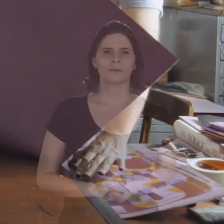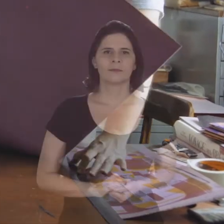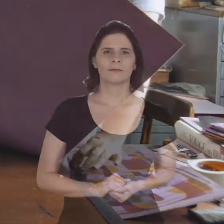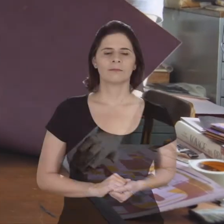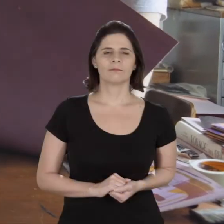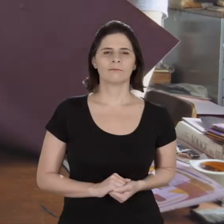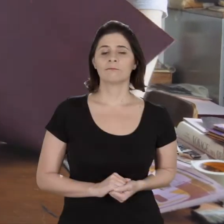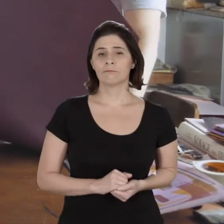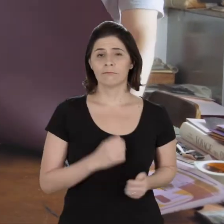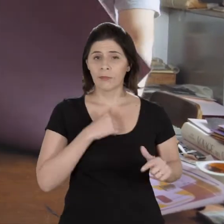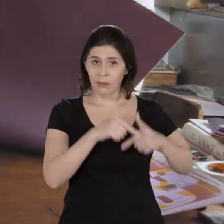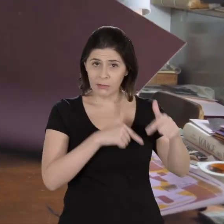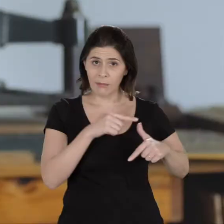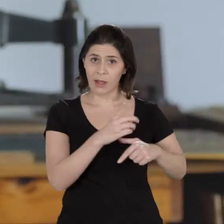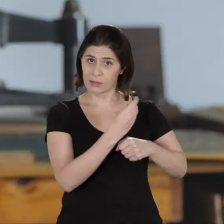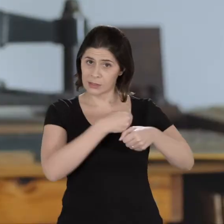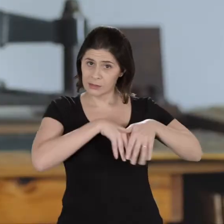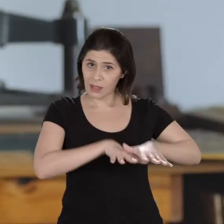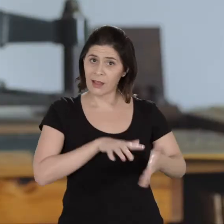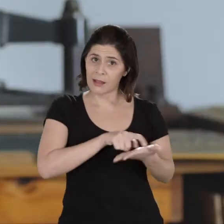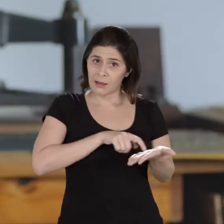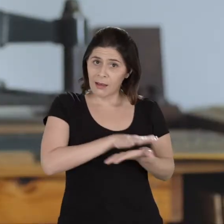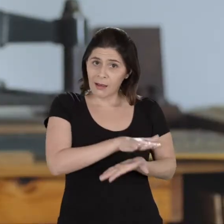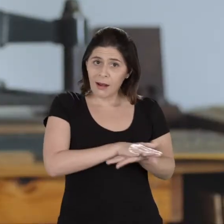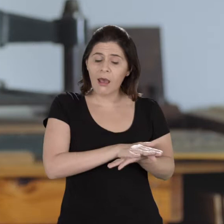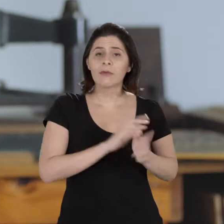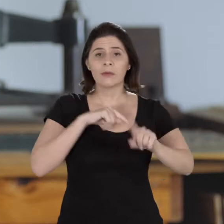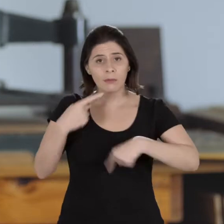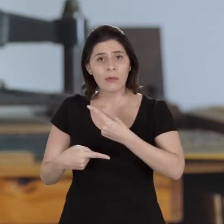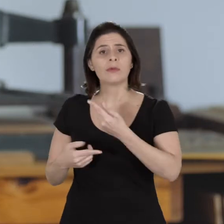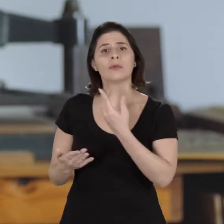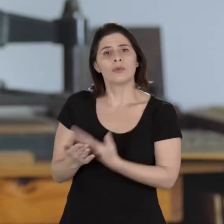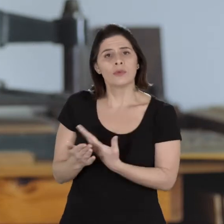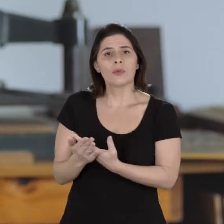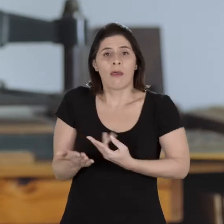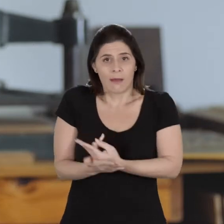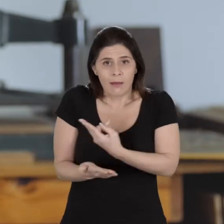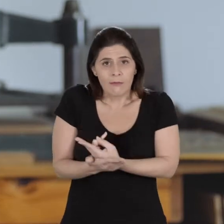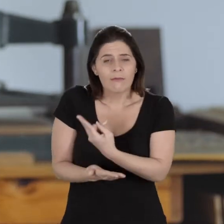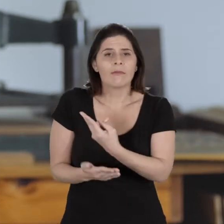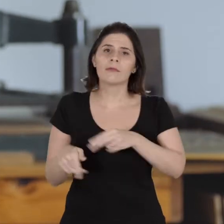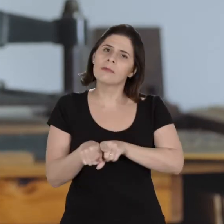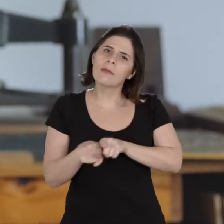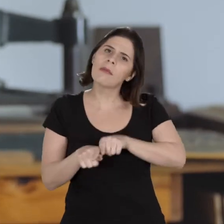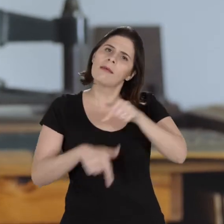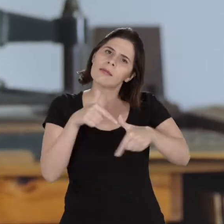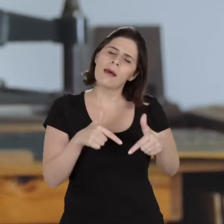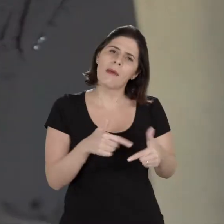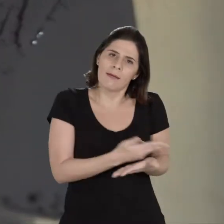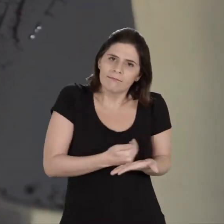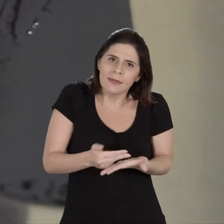Sempre trabalhei com design gráfico, fui estudar um pouquinho de gravura, comecei a trabalhar também com ilustração,